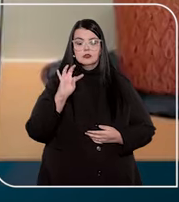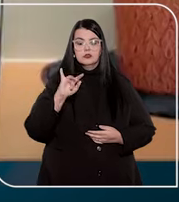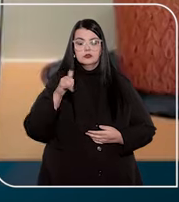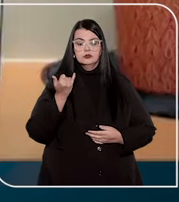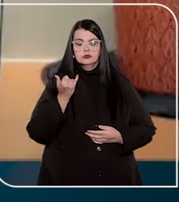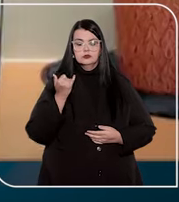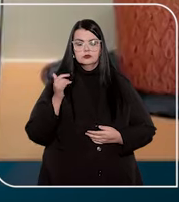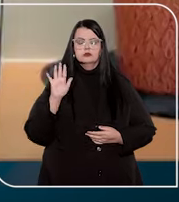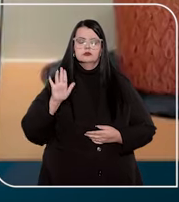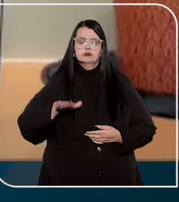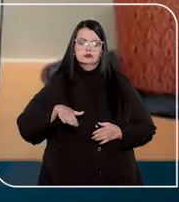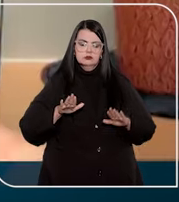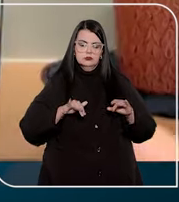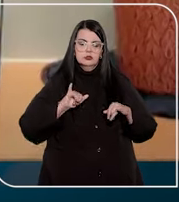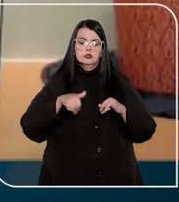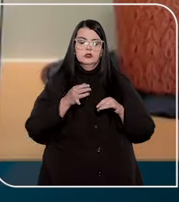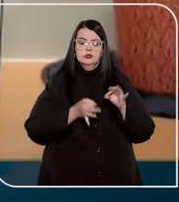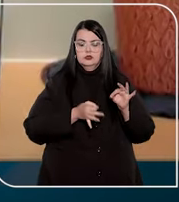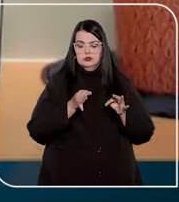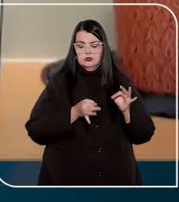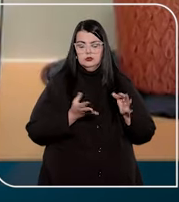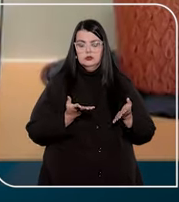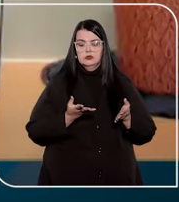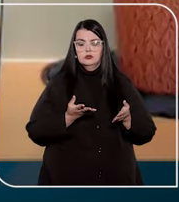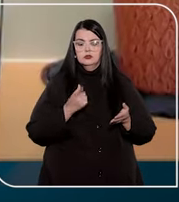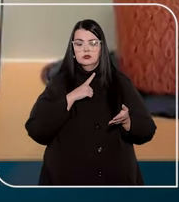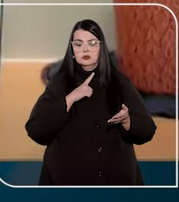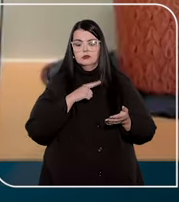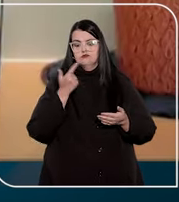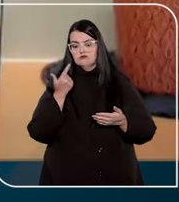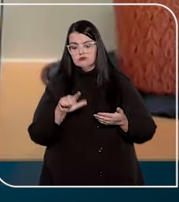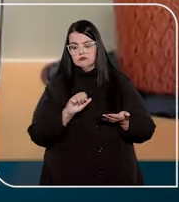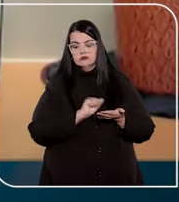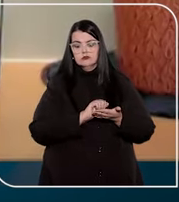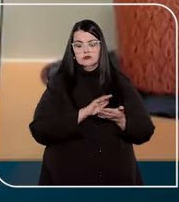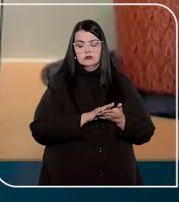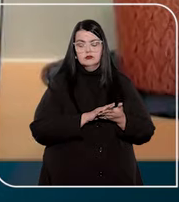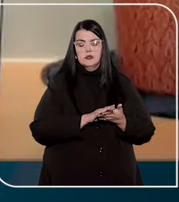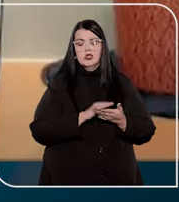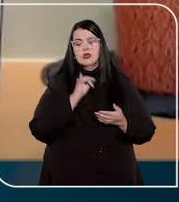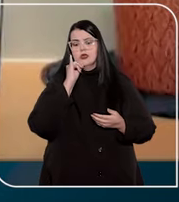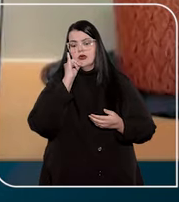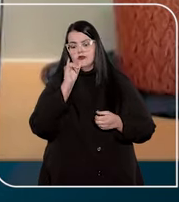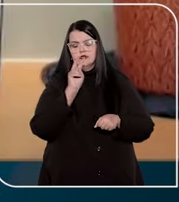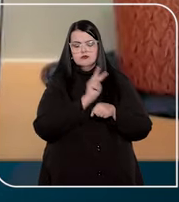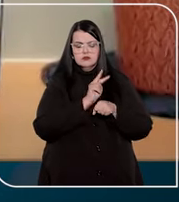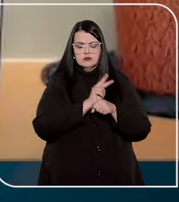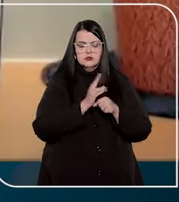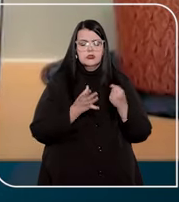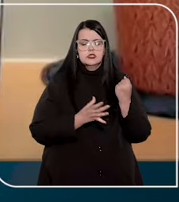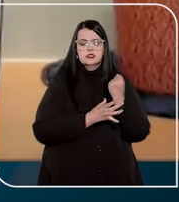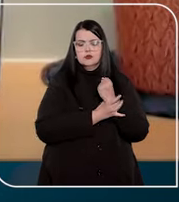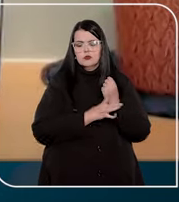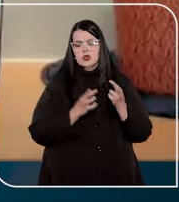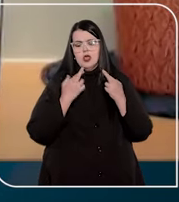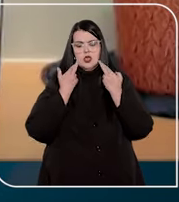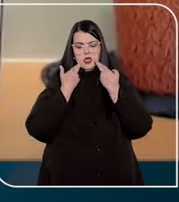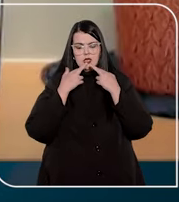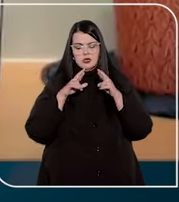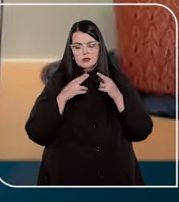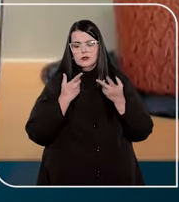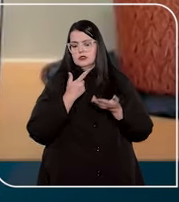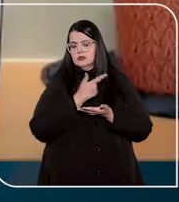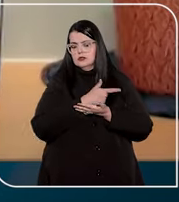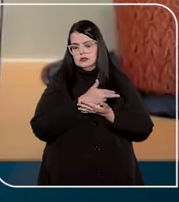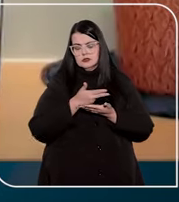julgações originárias, né, uma rescisória, um mandado de segurança, uma reclamação, um conflito de